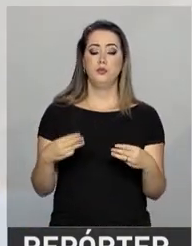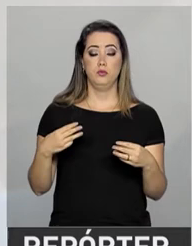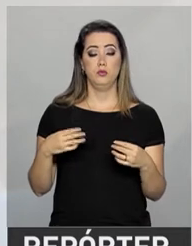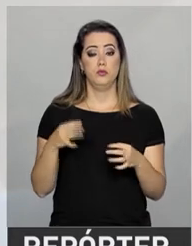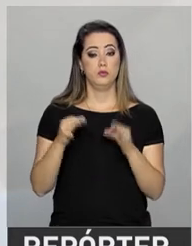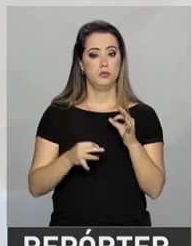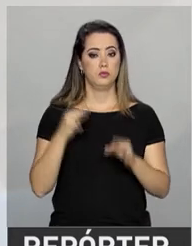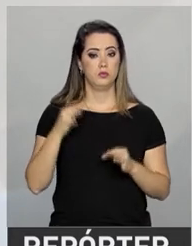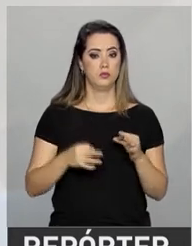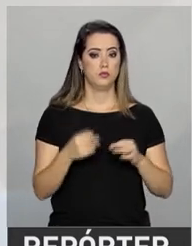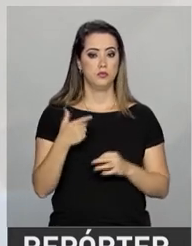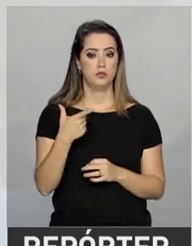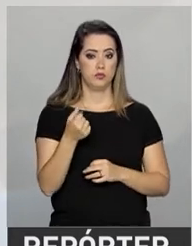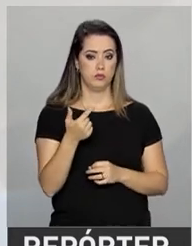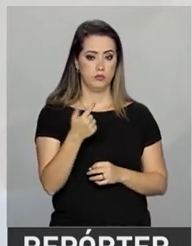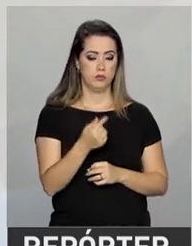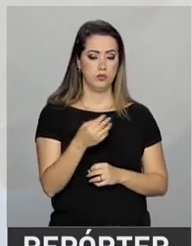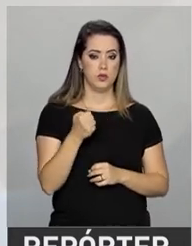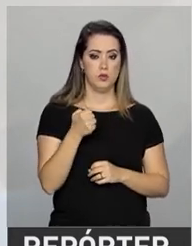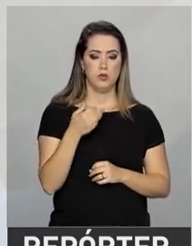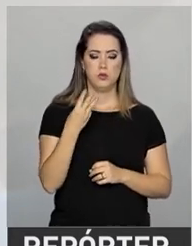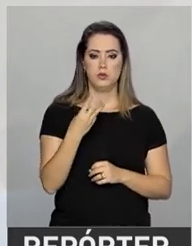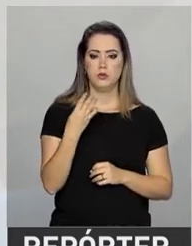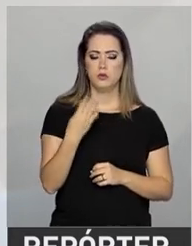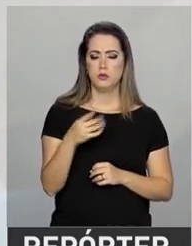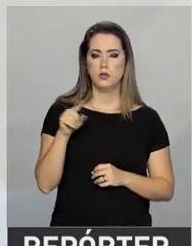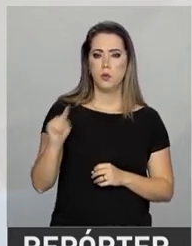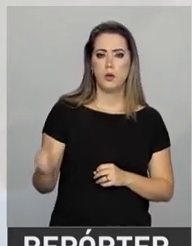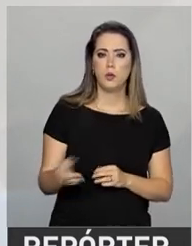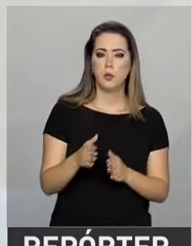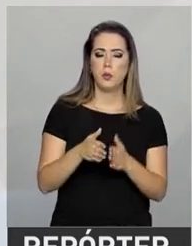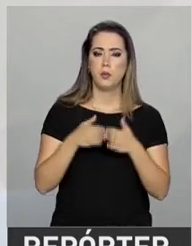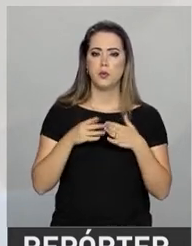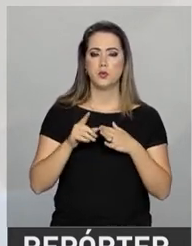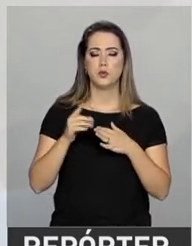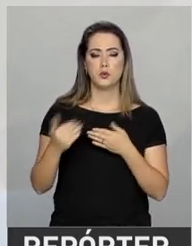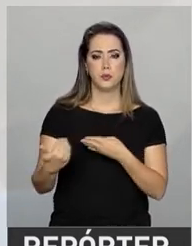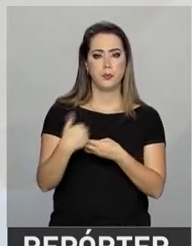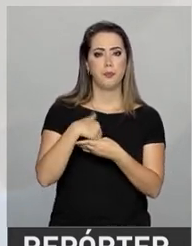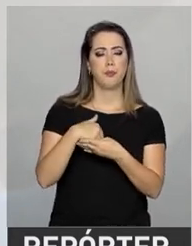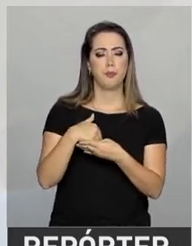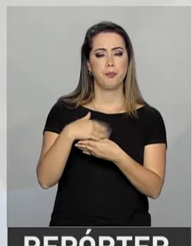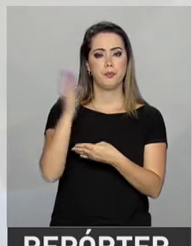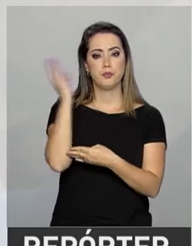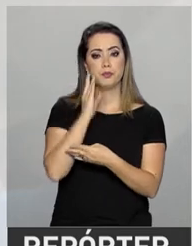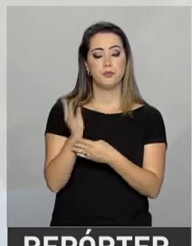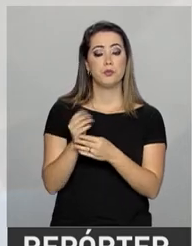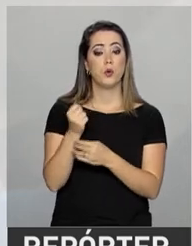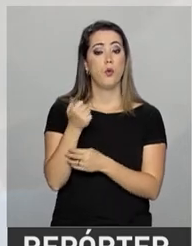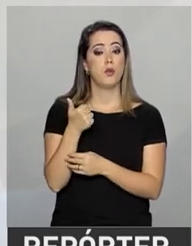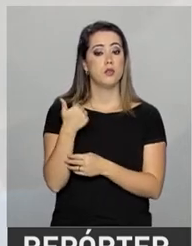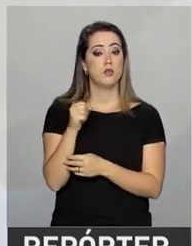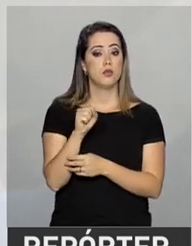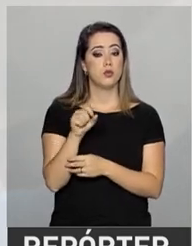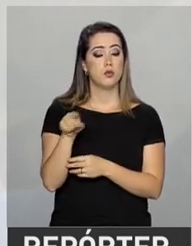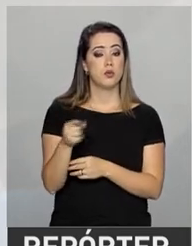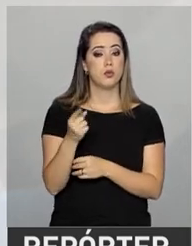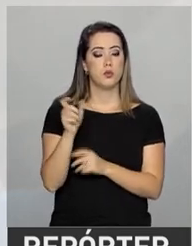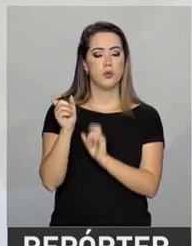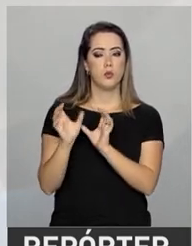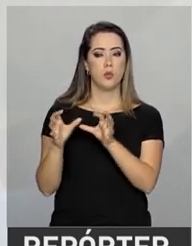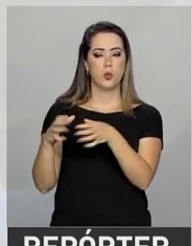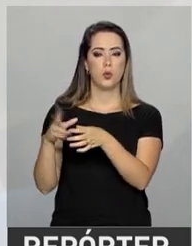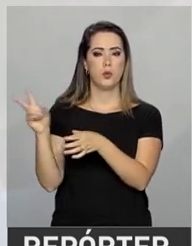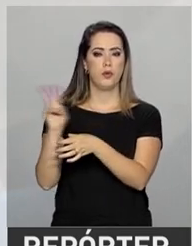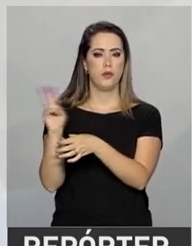2017 foram quase 34 mil pedidos de refúgio no brasil destes quase 18 mil foram solicitados por